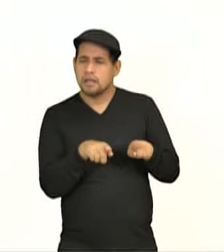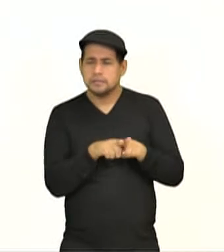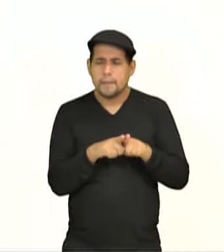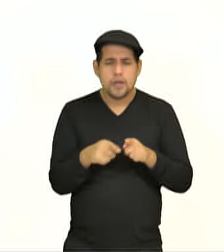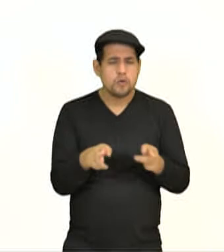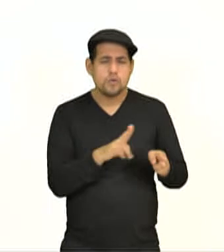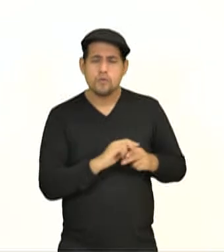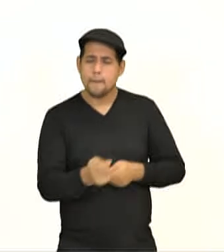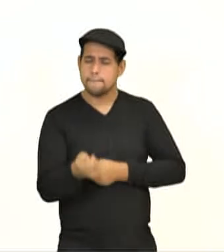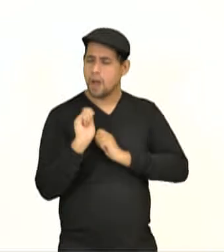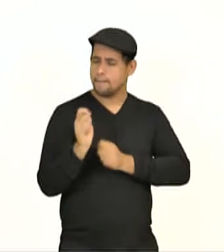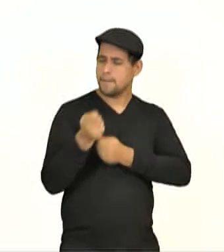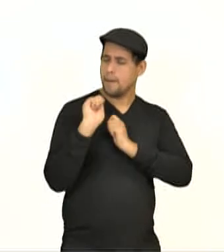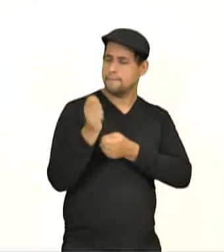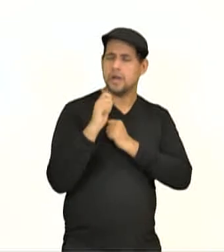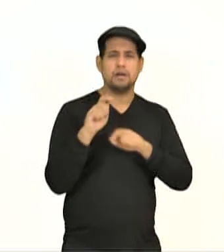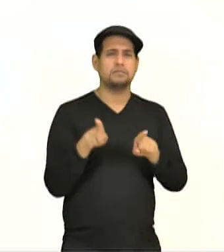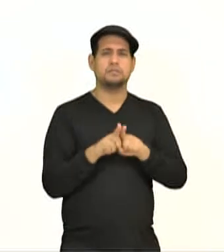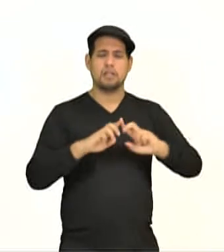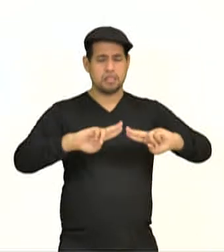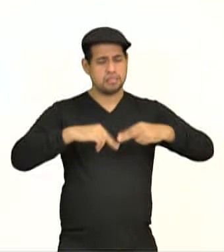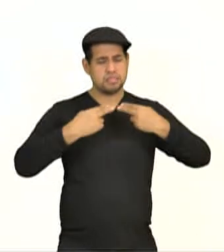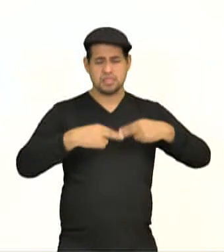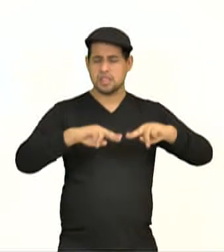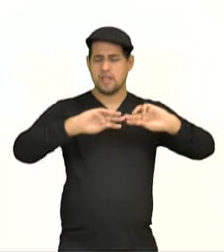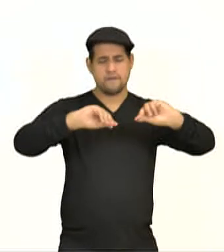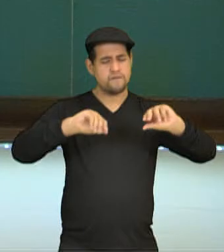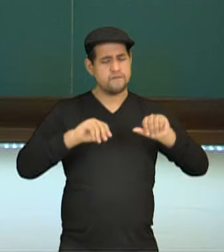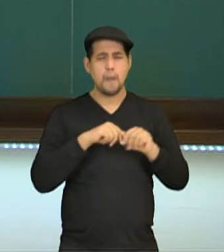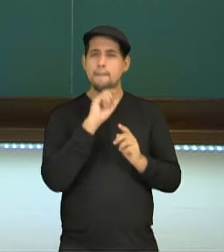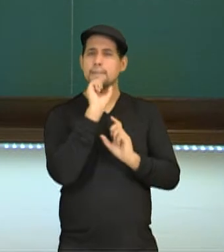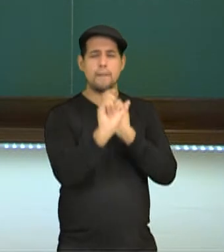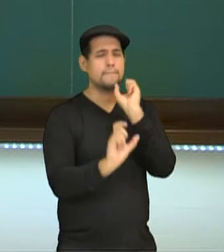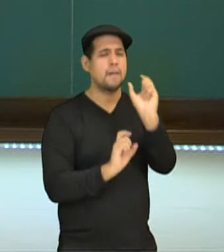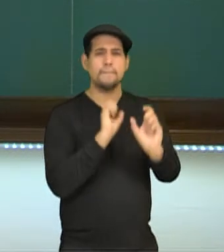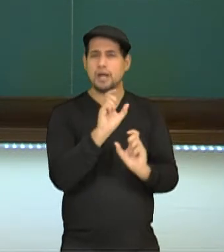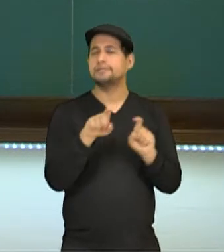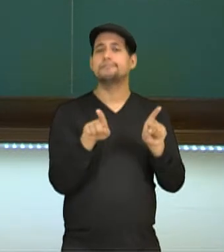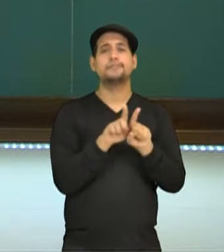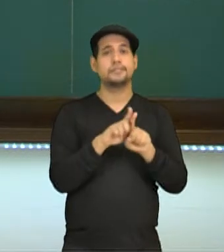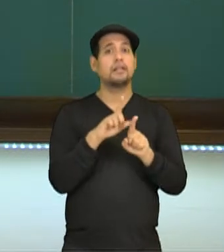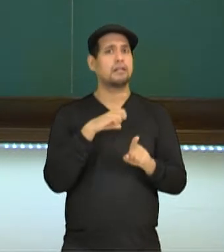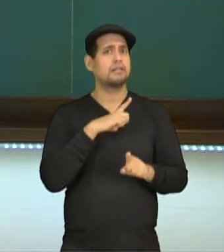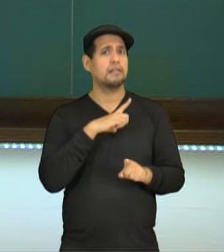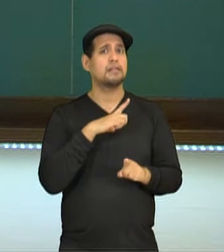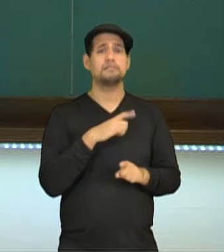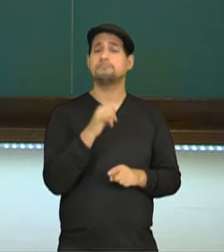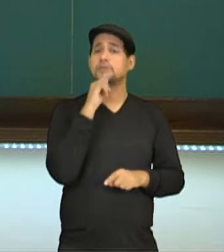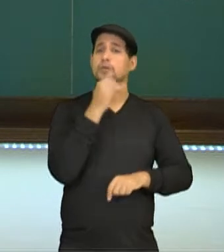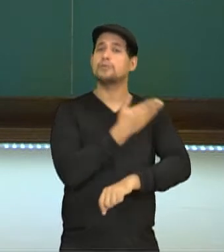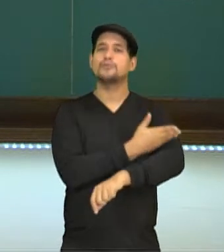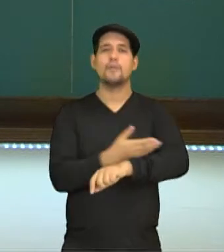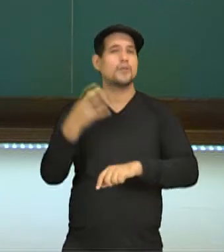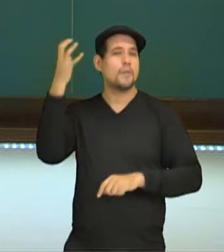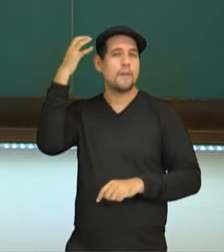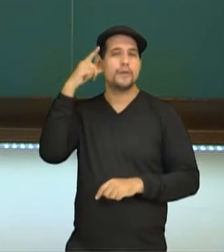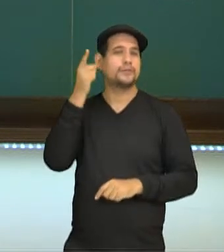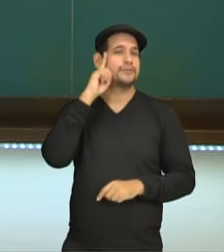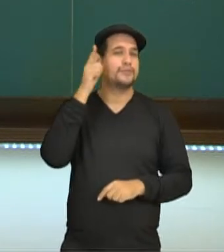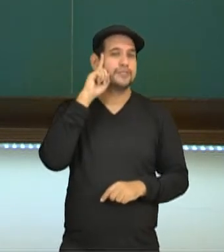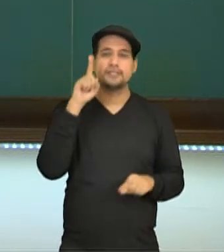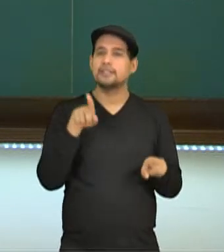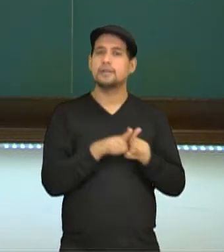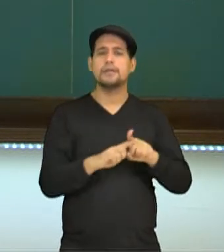utilização do anzol, rede, cesta, alçapão, palavras da língua portuguesa, hábitos como banho diário,